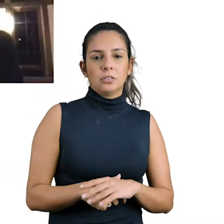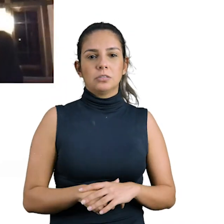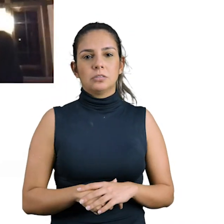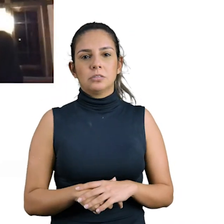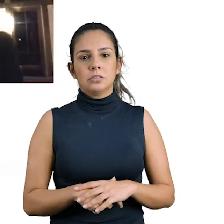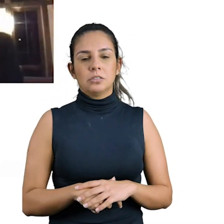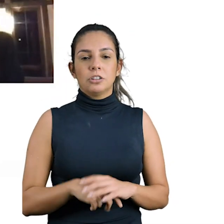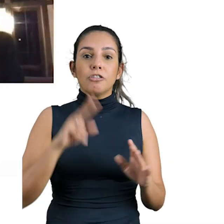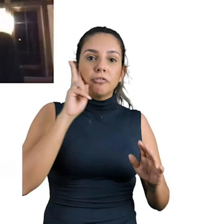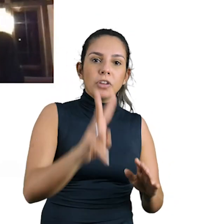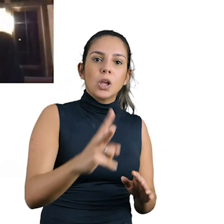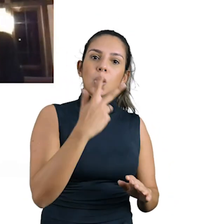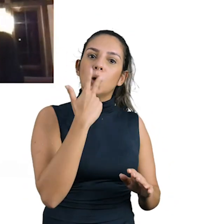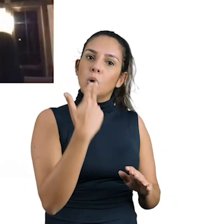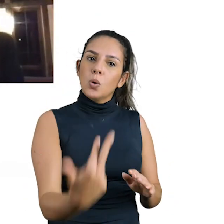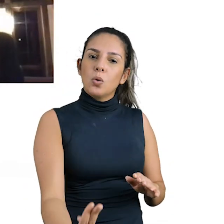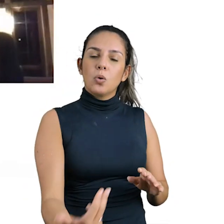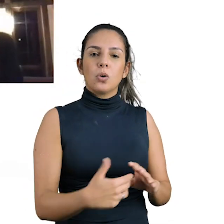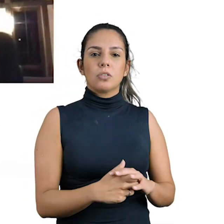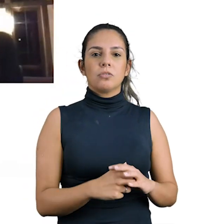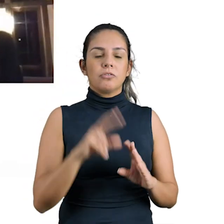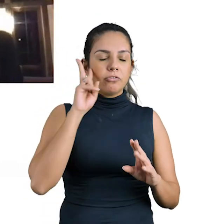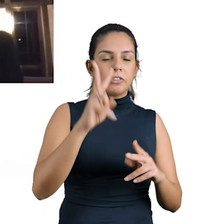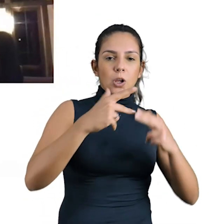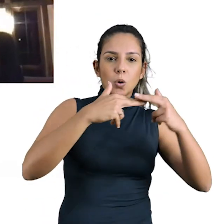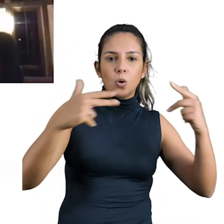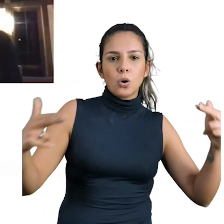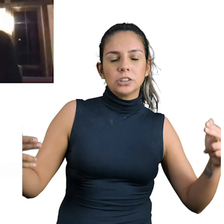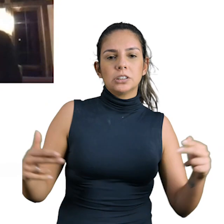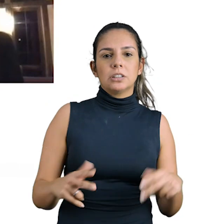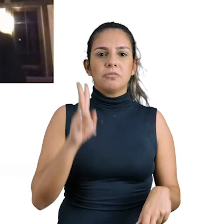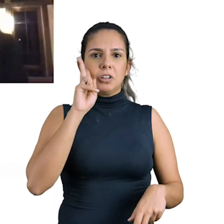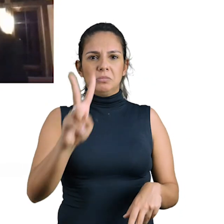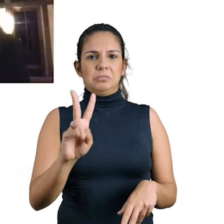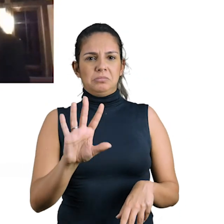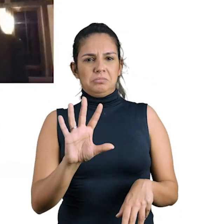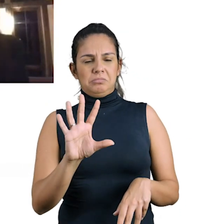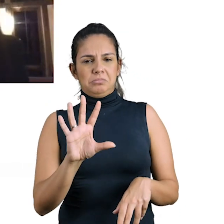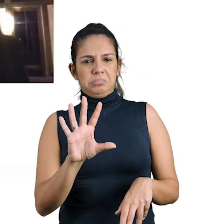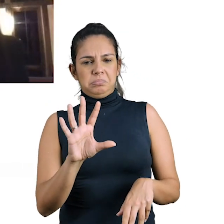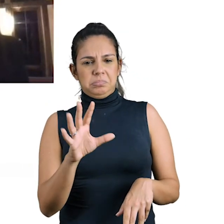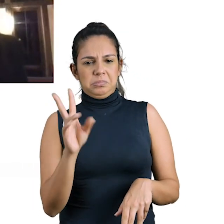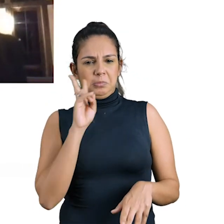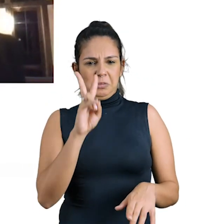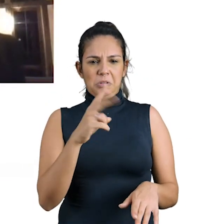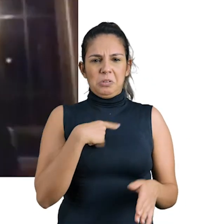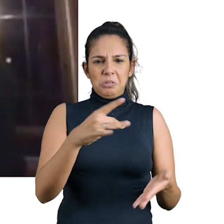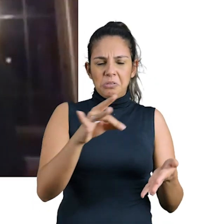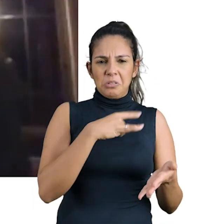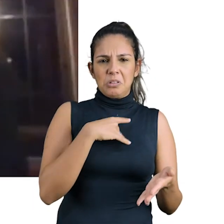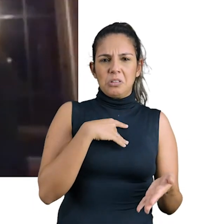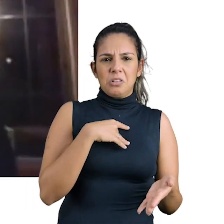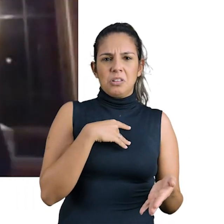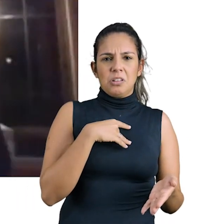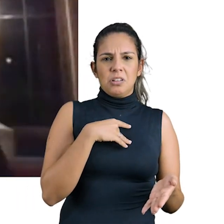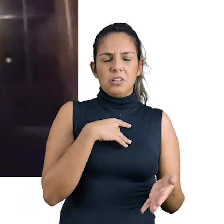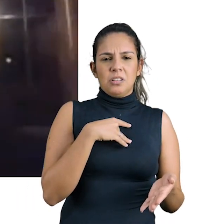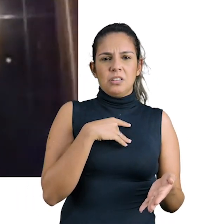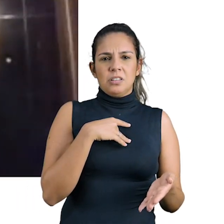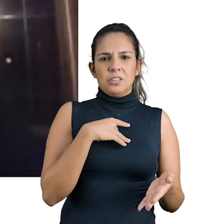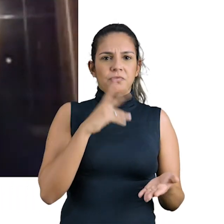naturalizá-lo, deixaram de ver cores, né? Deixaram de, por exemplo, estranhar o fato que nós convivemos